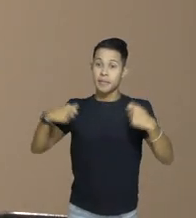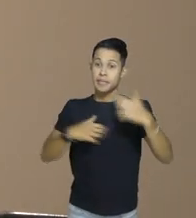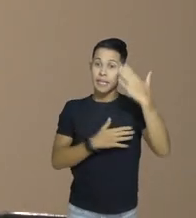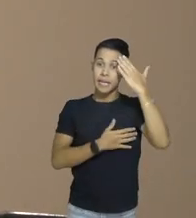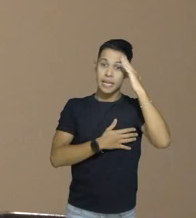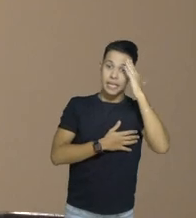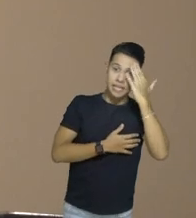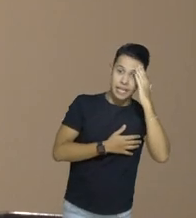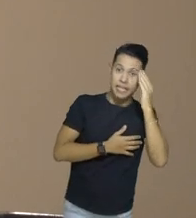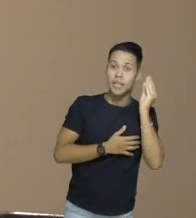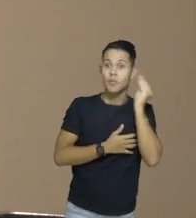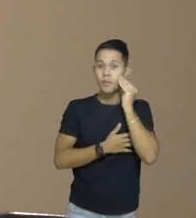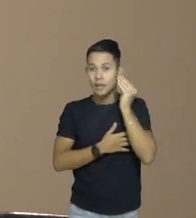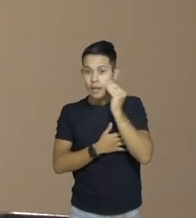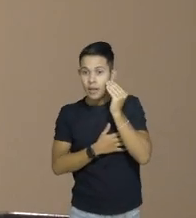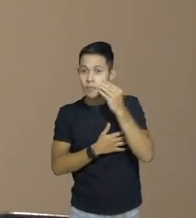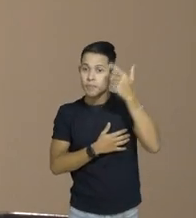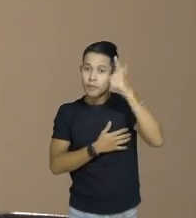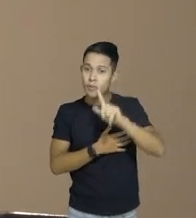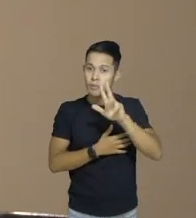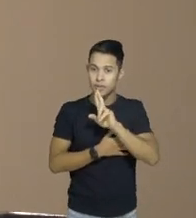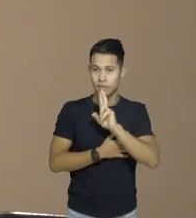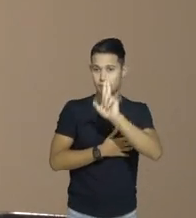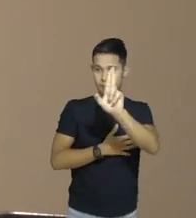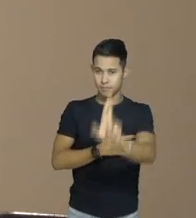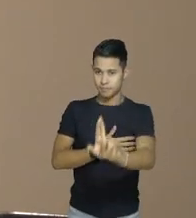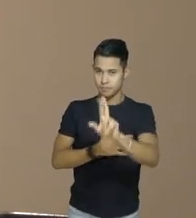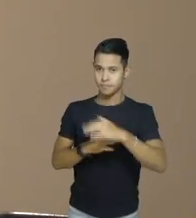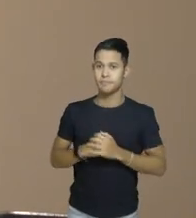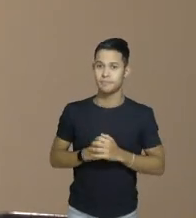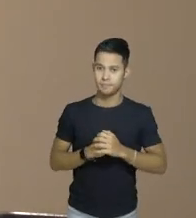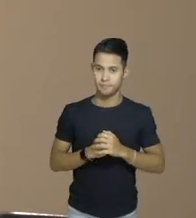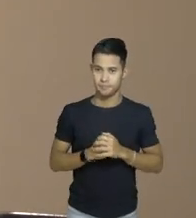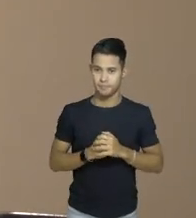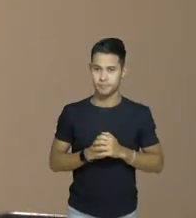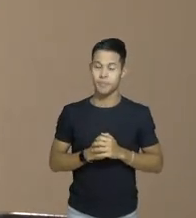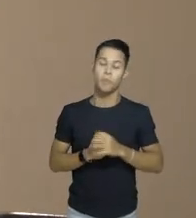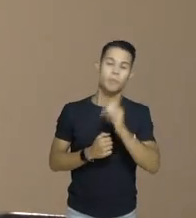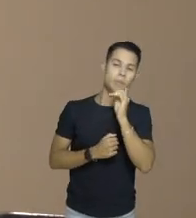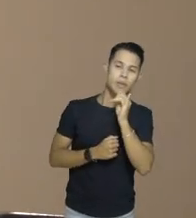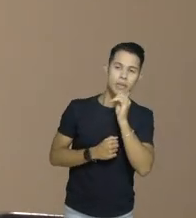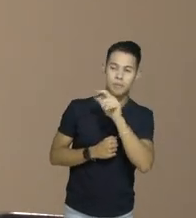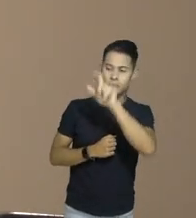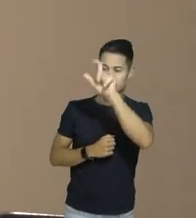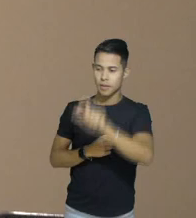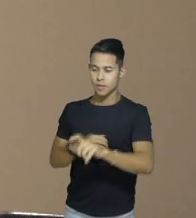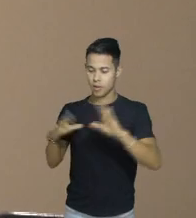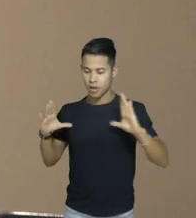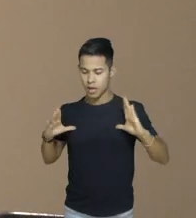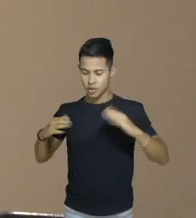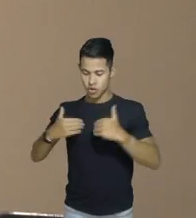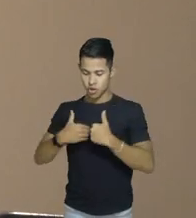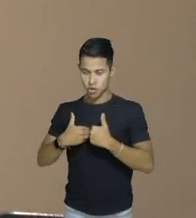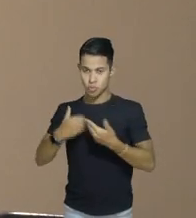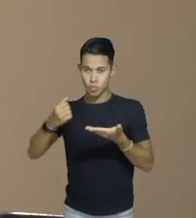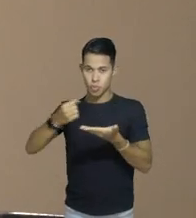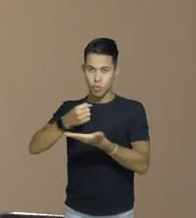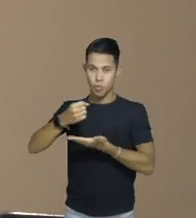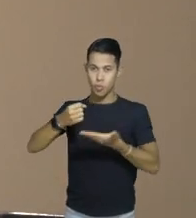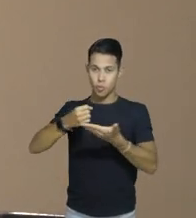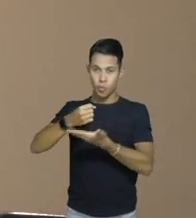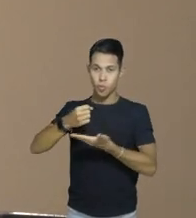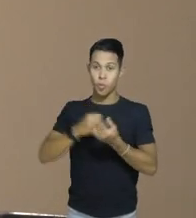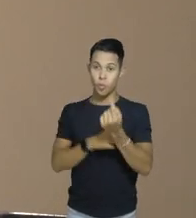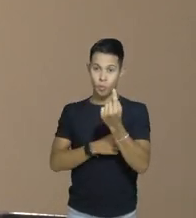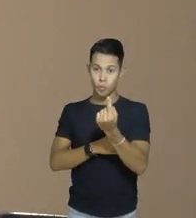gerar a resposta. Tá? Então, no caso do autismo... Se é um autismo nível 1, por exemplo, a gente